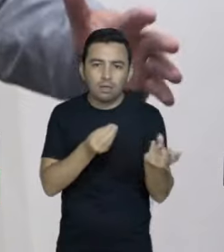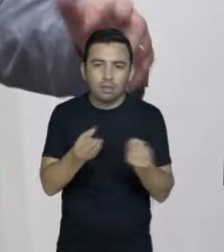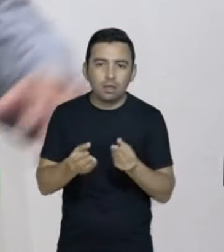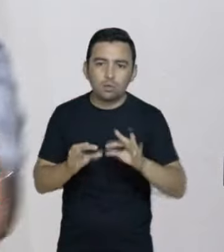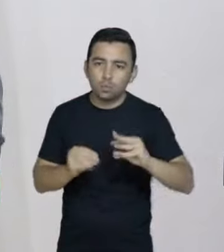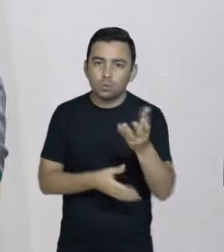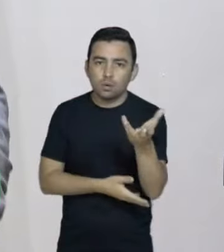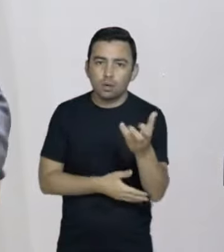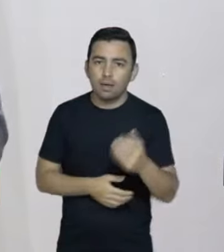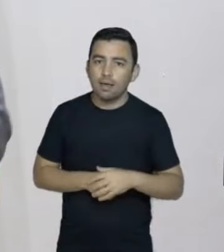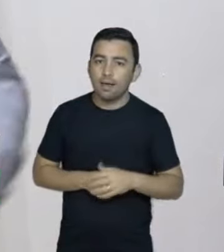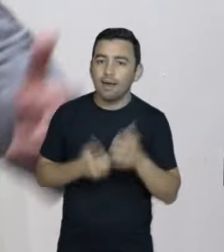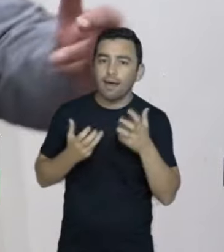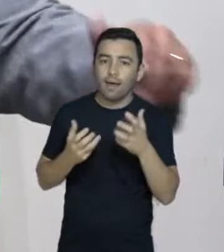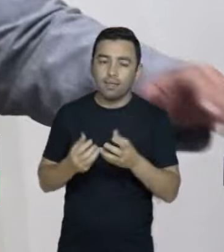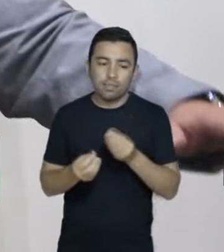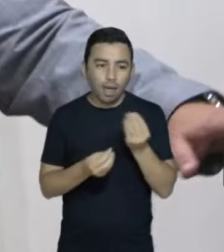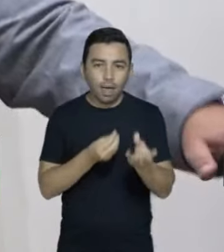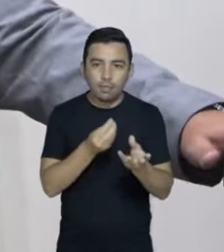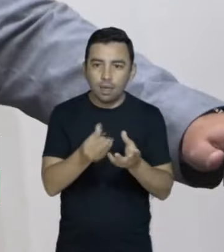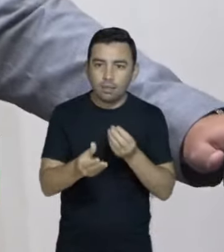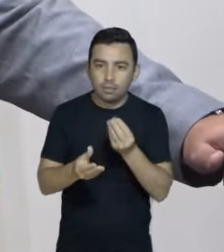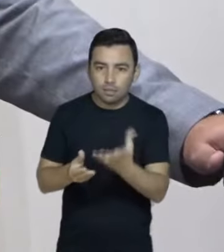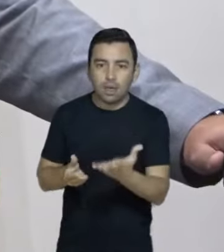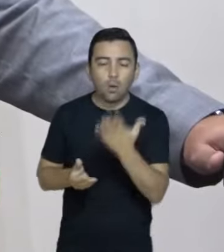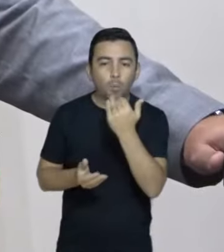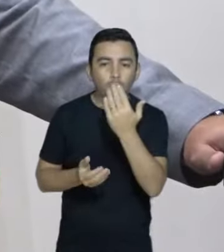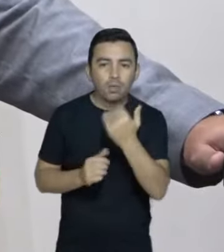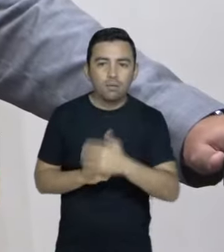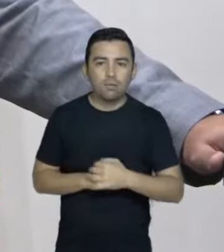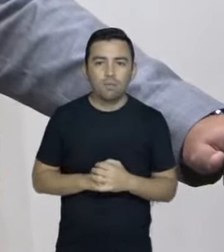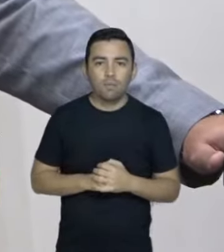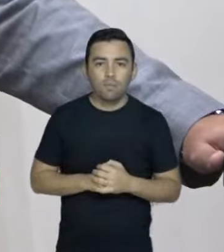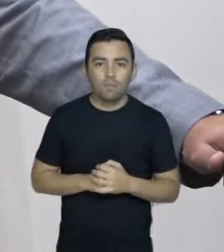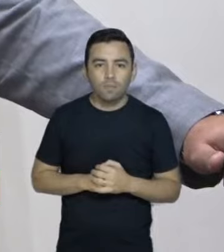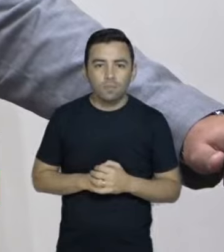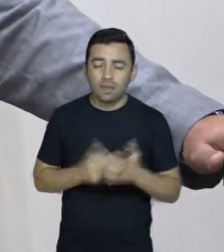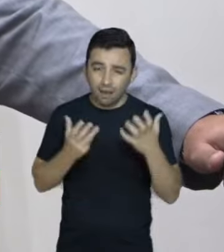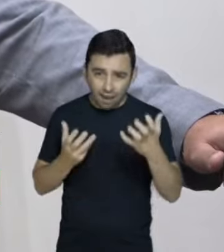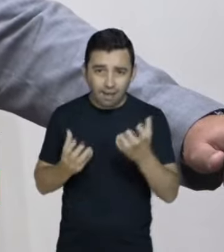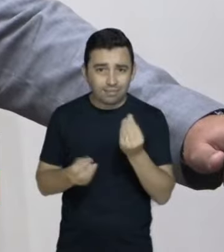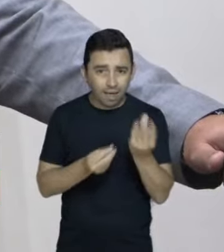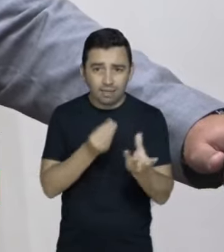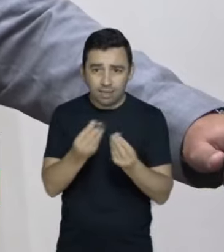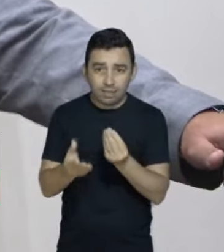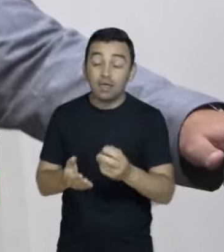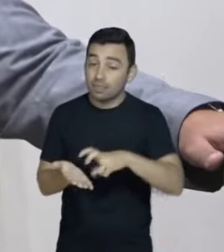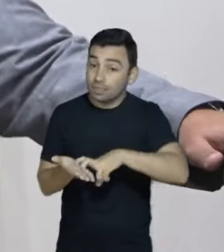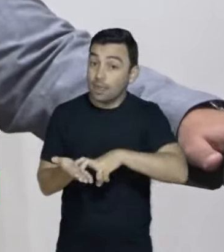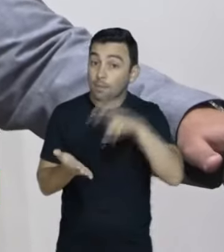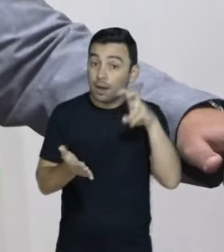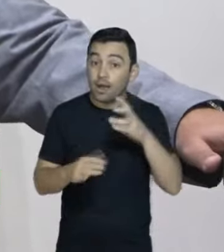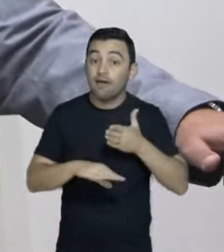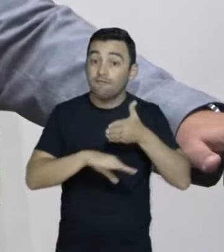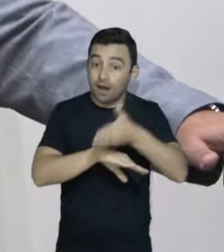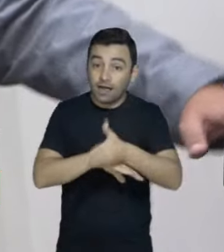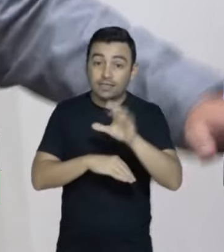Brigando para ver quem que dá um prato de sopa para o desgraçado. Quer fazer caridade? Vai de manhã cedo lá na fila do